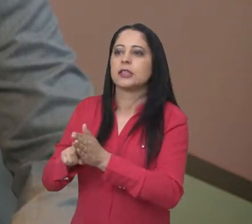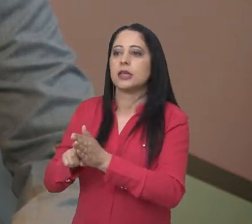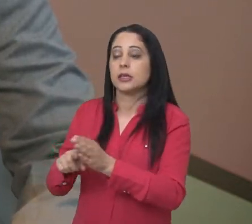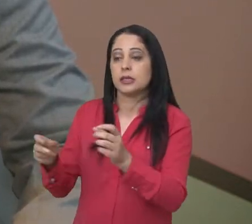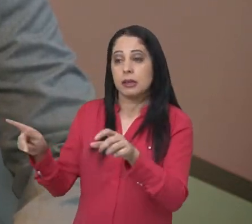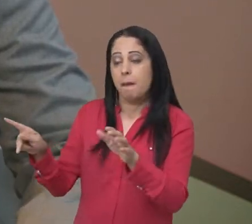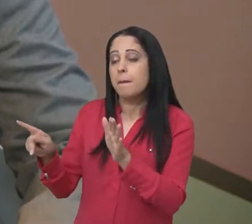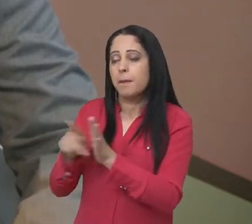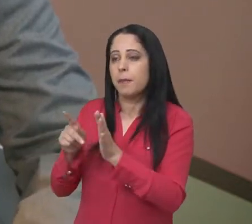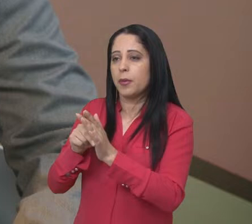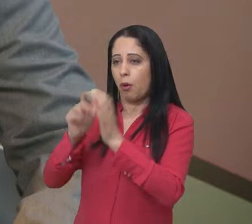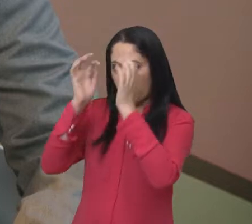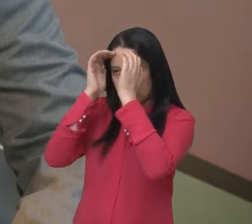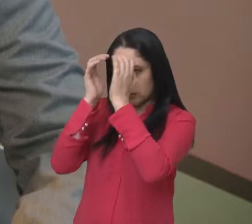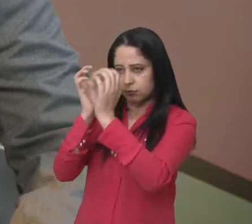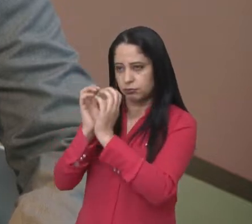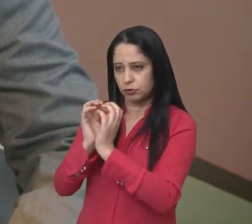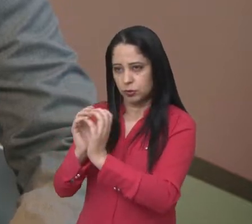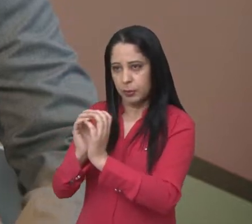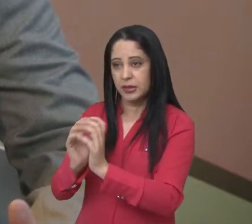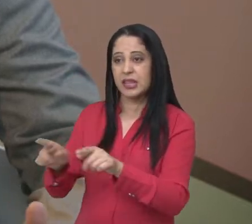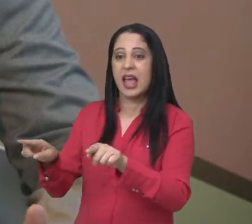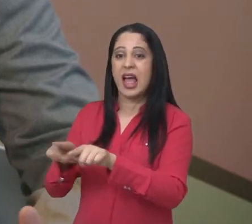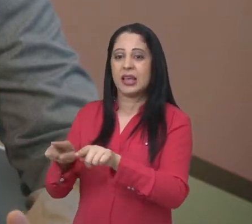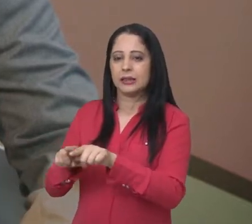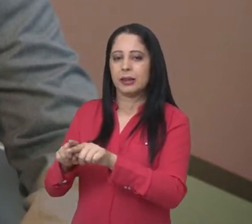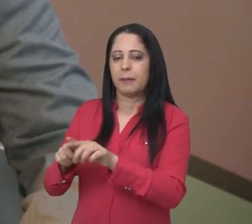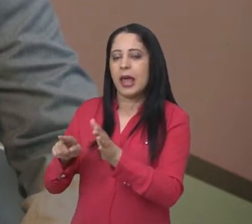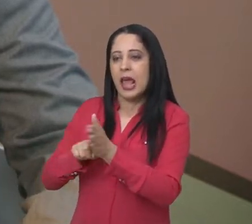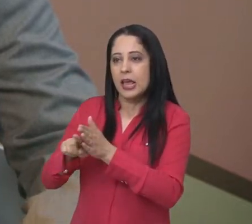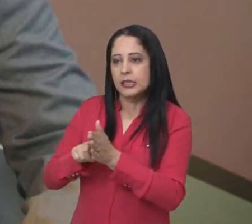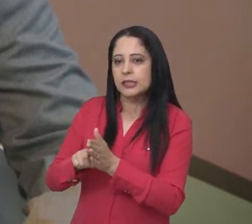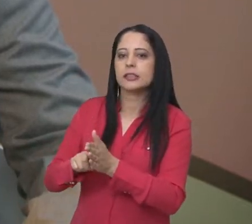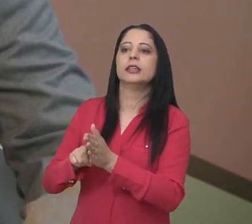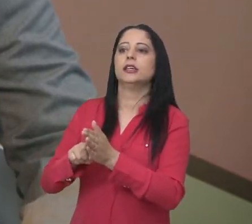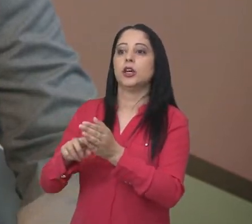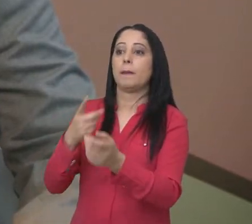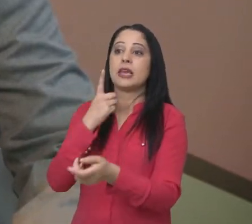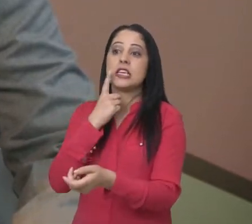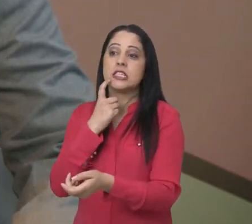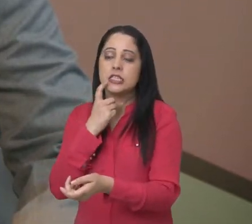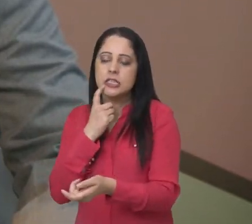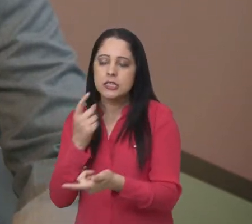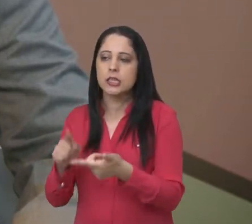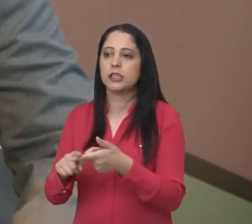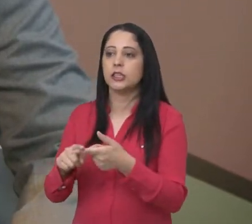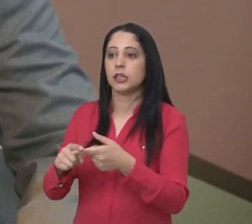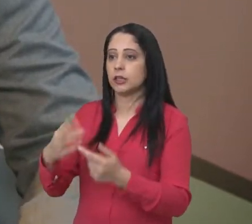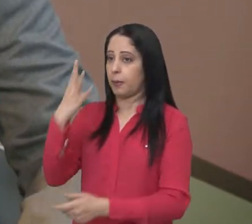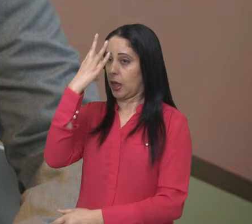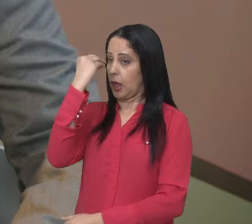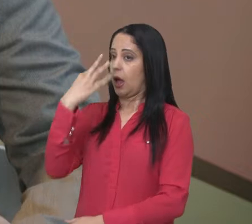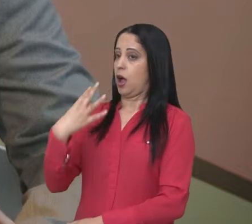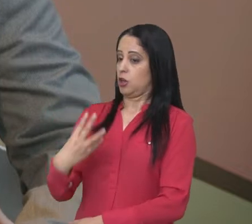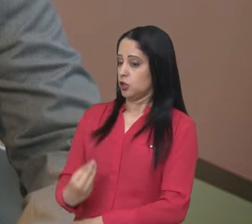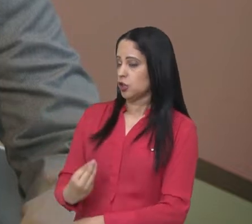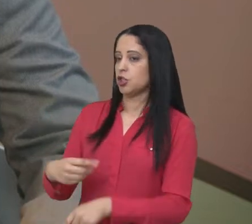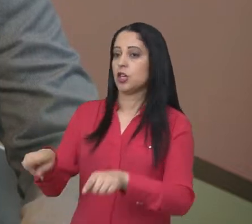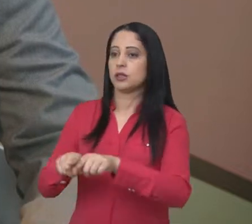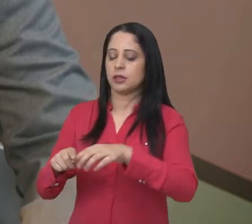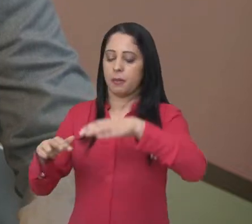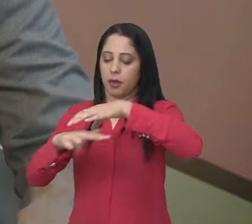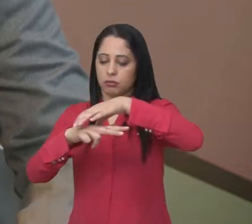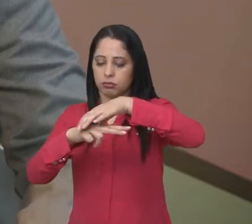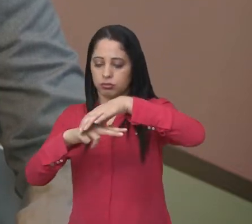força, a sensibilidade. Junto com isso e os exames complementares, que são tomografia, o raio-x, a ressonância, a gente